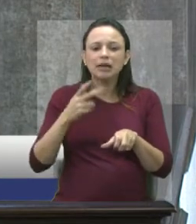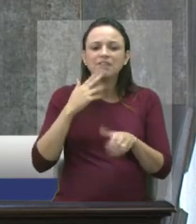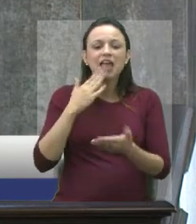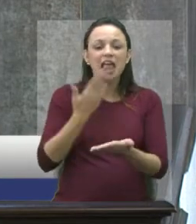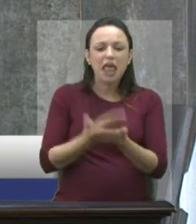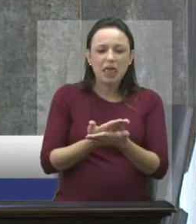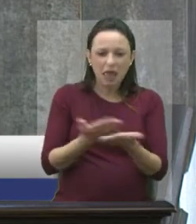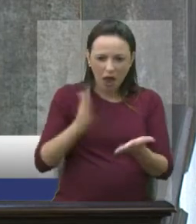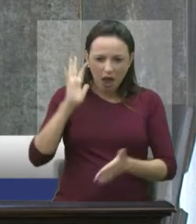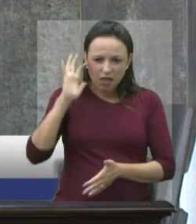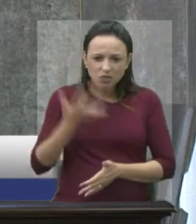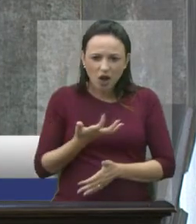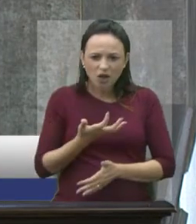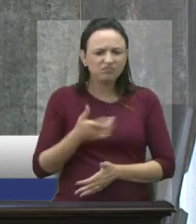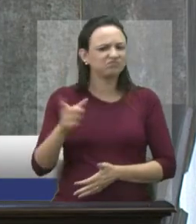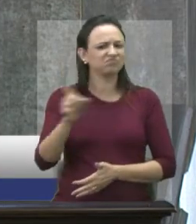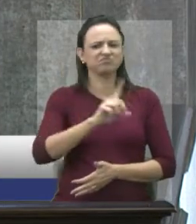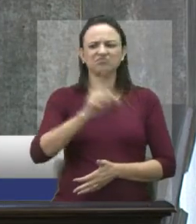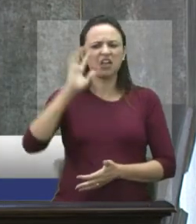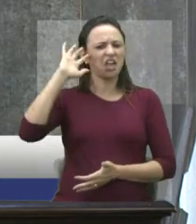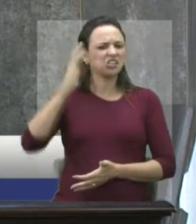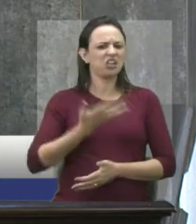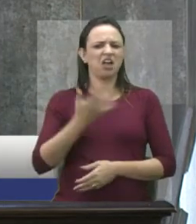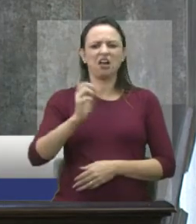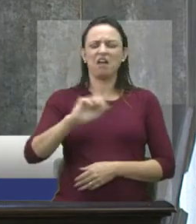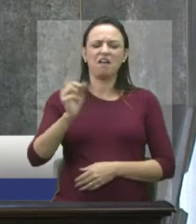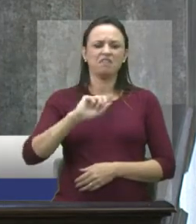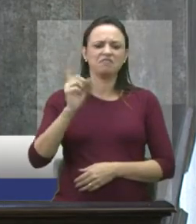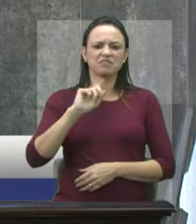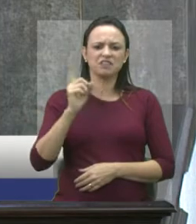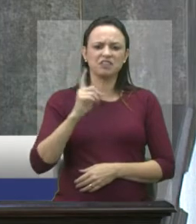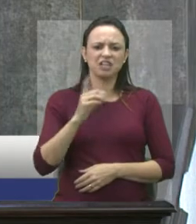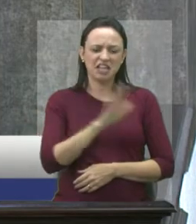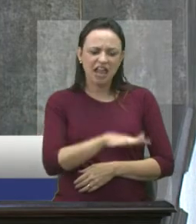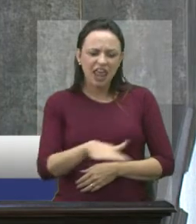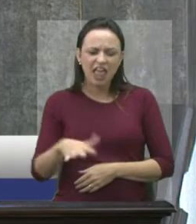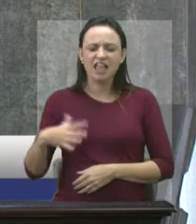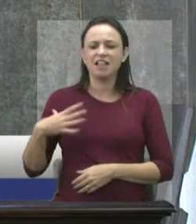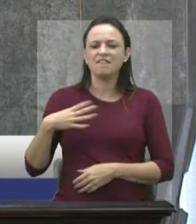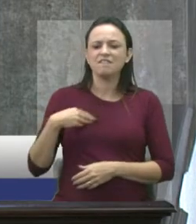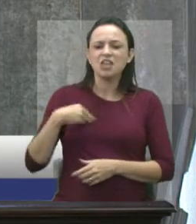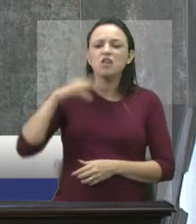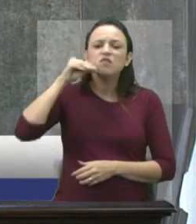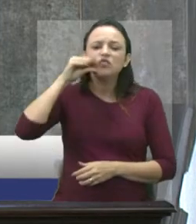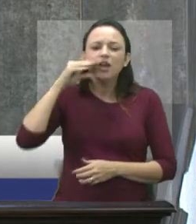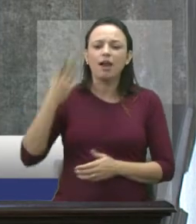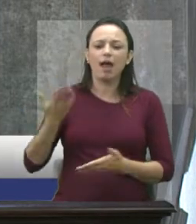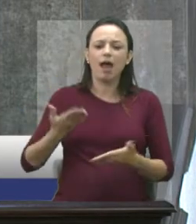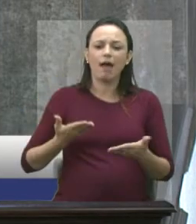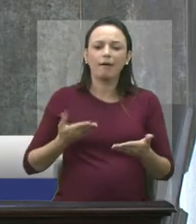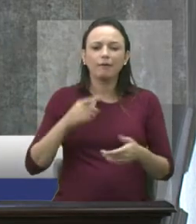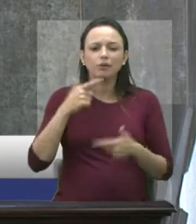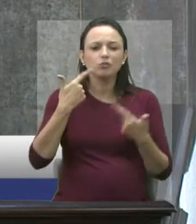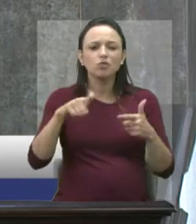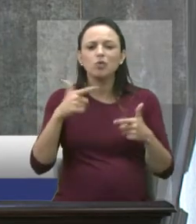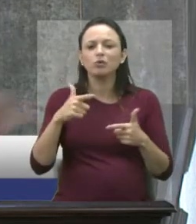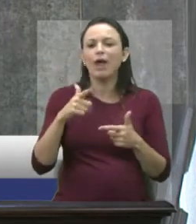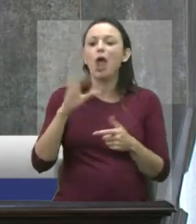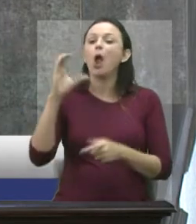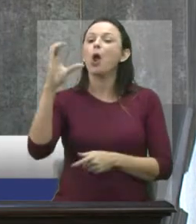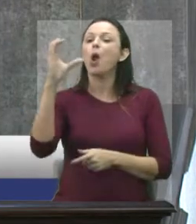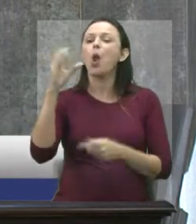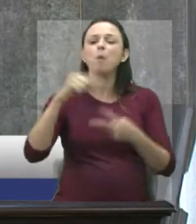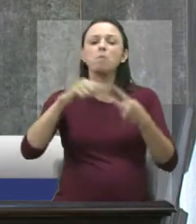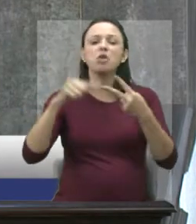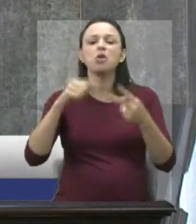resolve. Resolve nada. E as crianças, filhos de operários, que não tem caiçara, não tem palmeirinho, não tem nada, não tem onde brincar